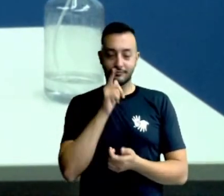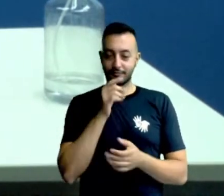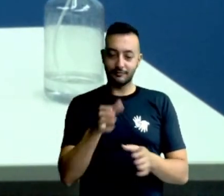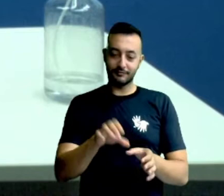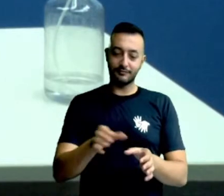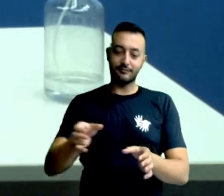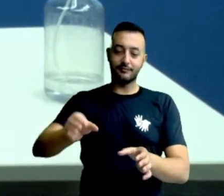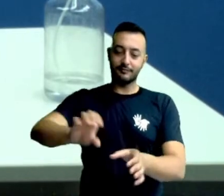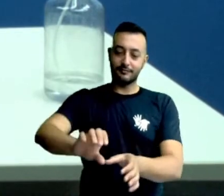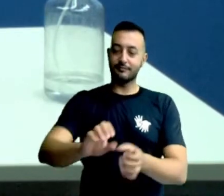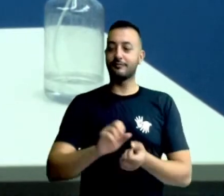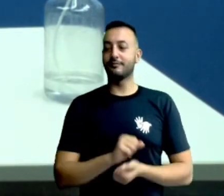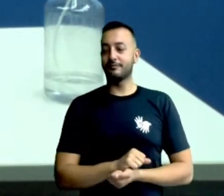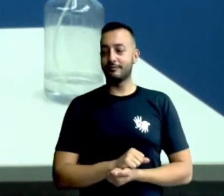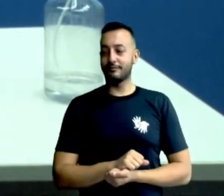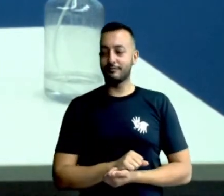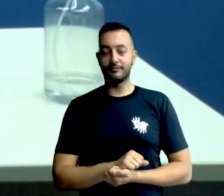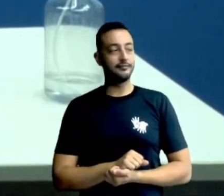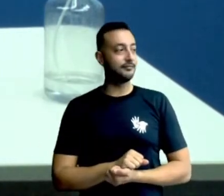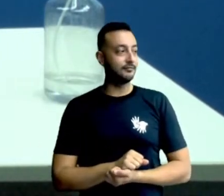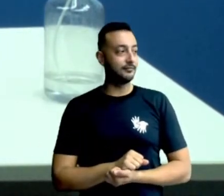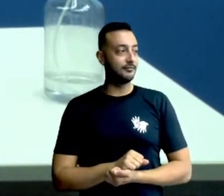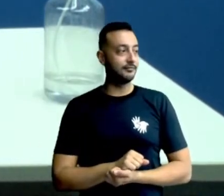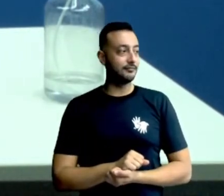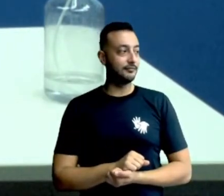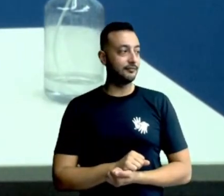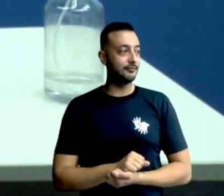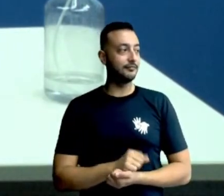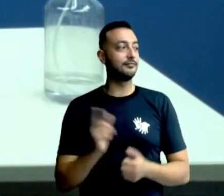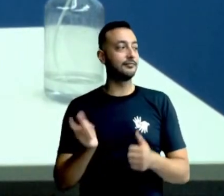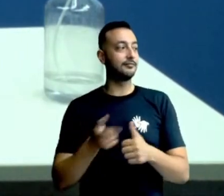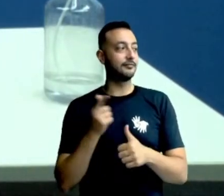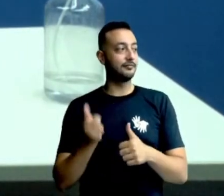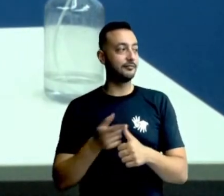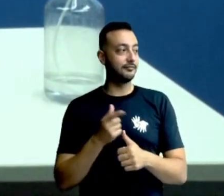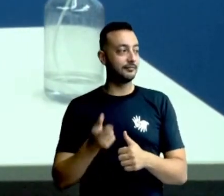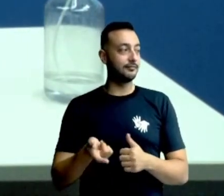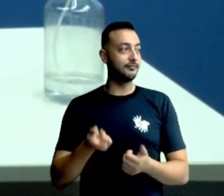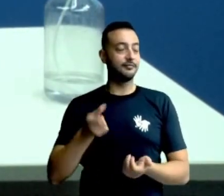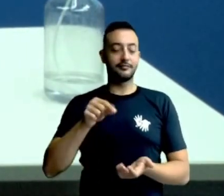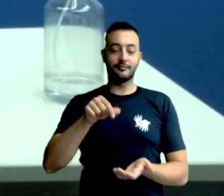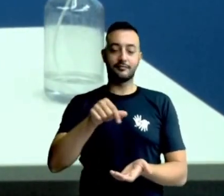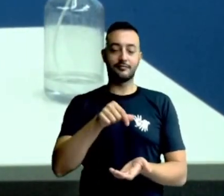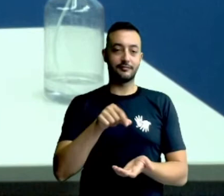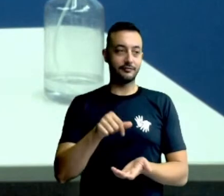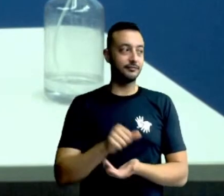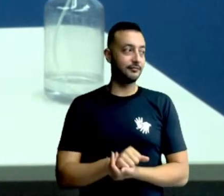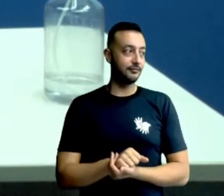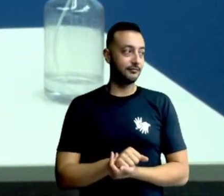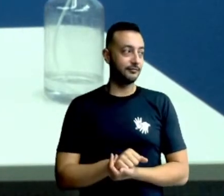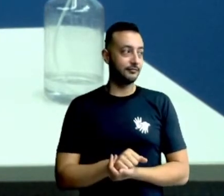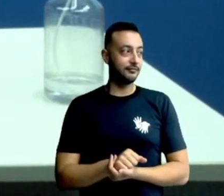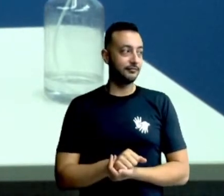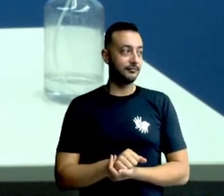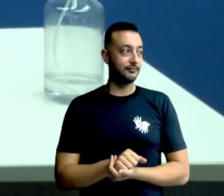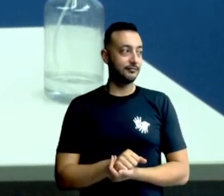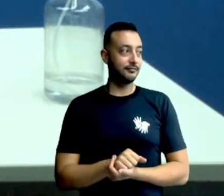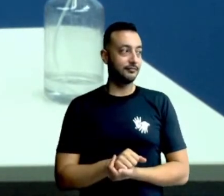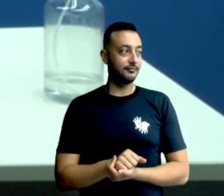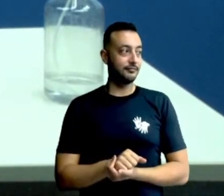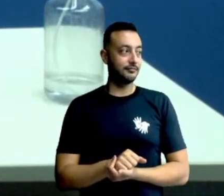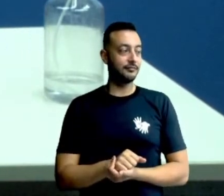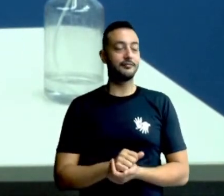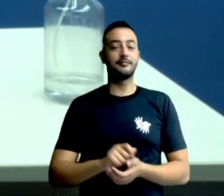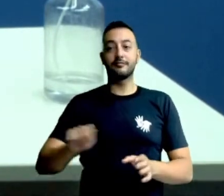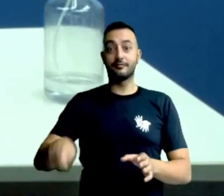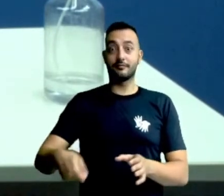copo, nesse outro. E vamos lá. Primeiro nós vamos colocar o sal. Vamos colocar uma